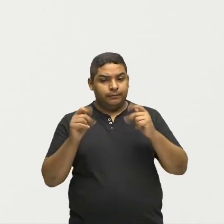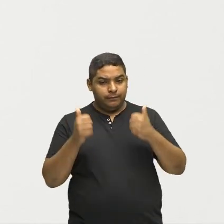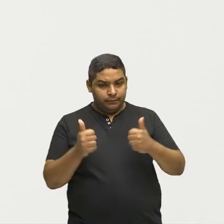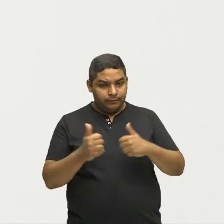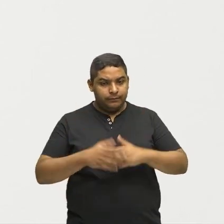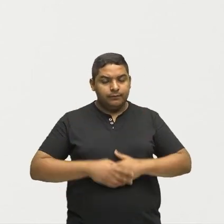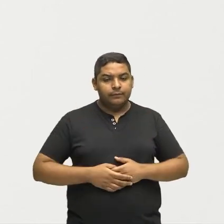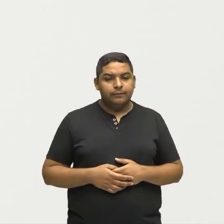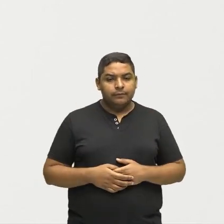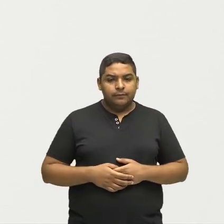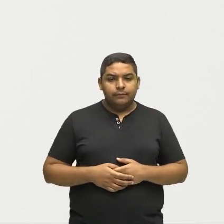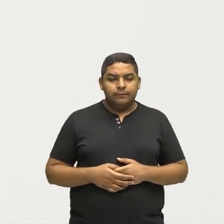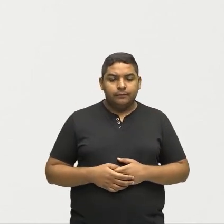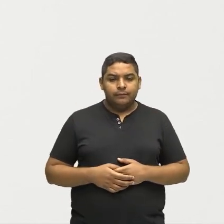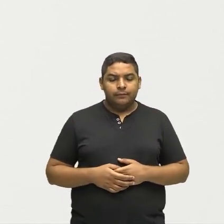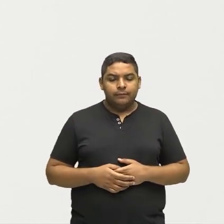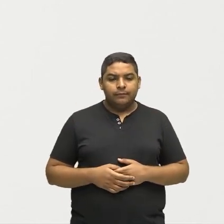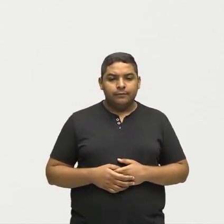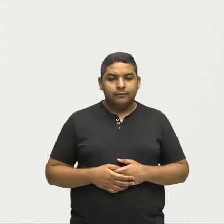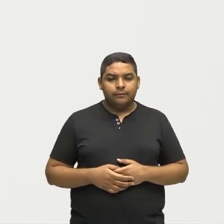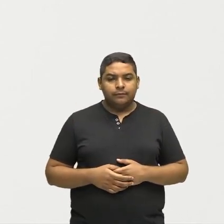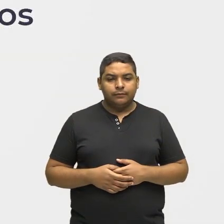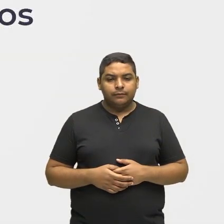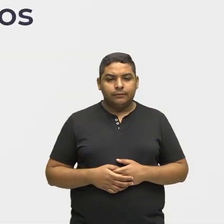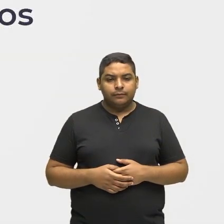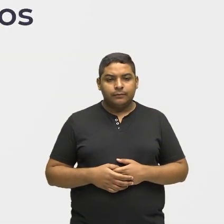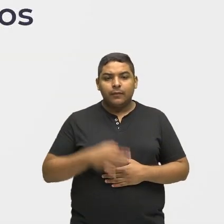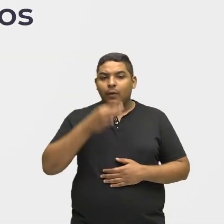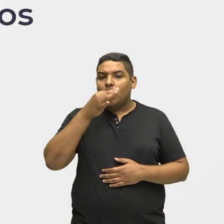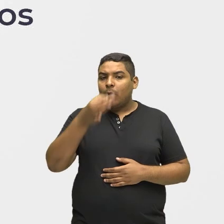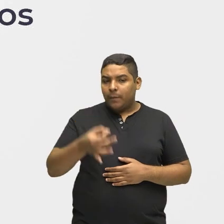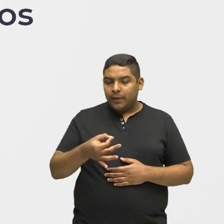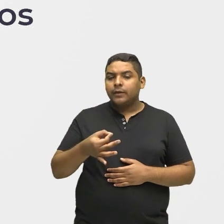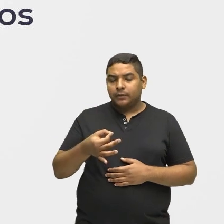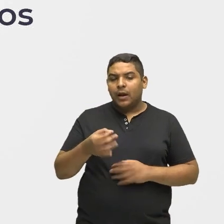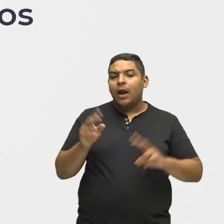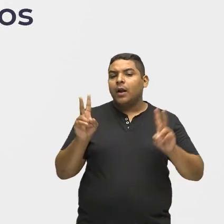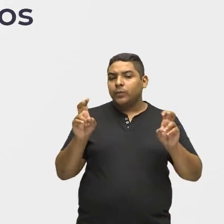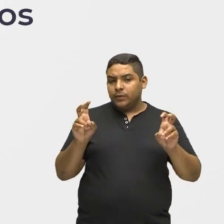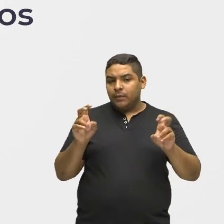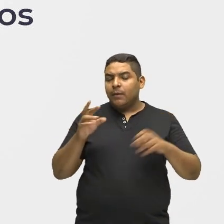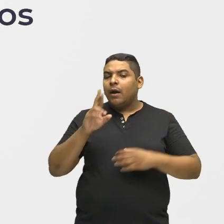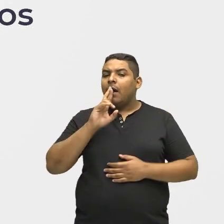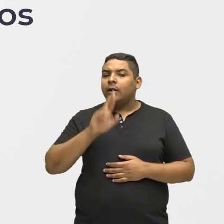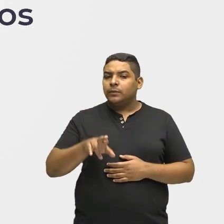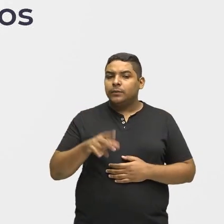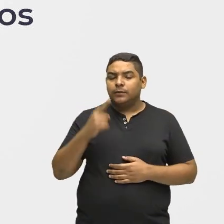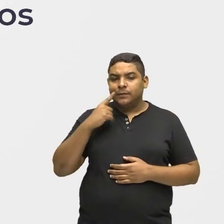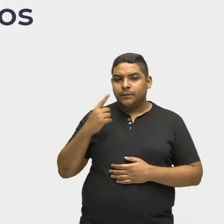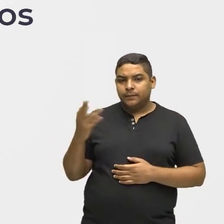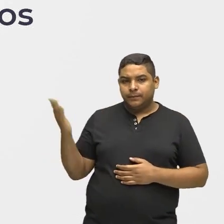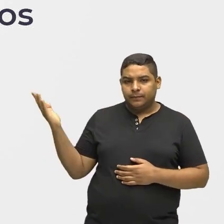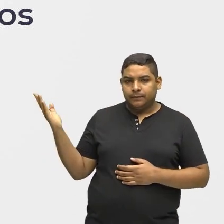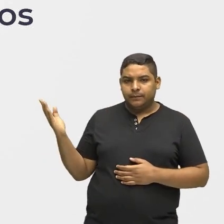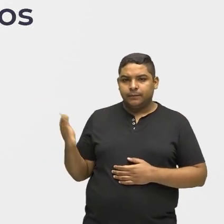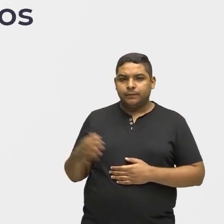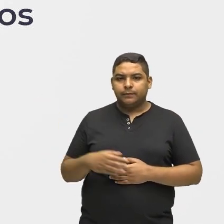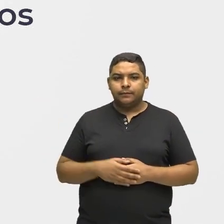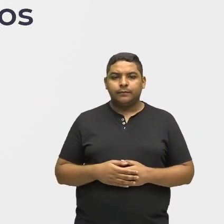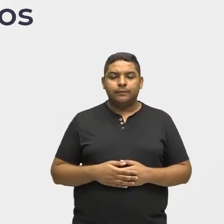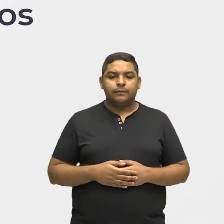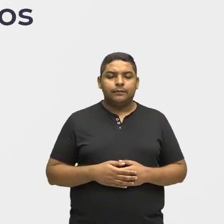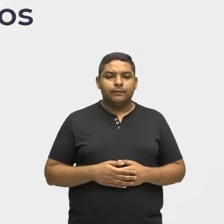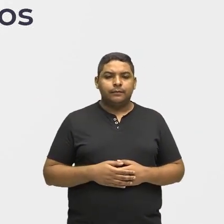people? Então, só rapidamente para a gente ver o nosso comentário a respeito das respostas, não é? Vamos acompanhar aqui comigo,